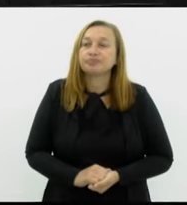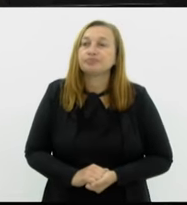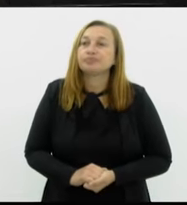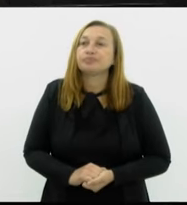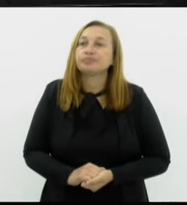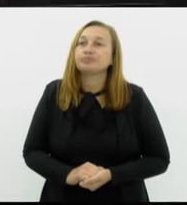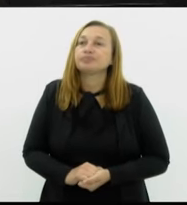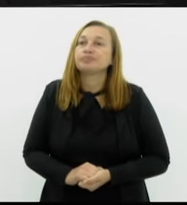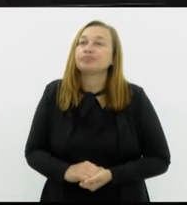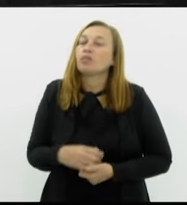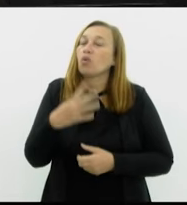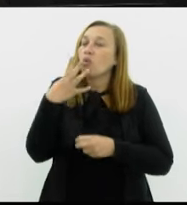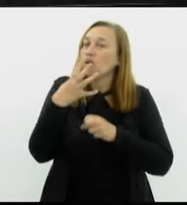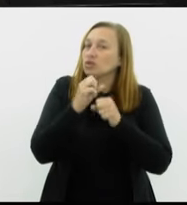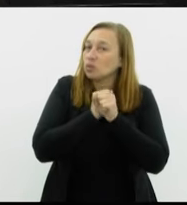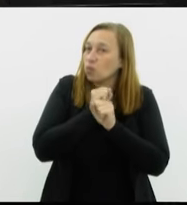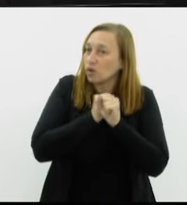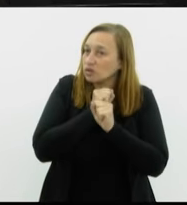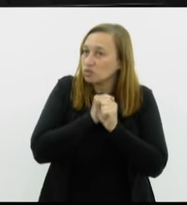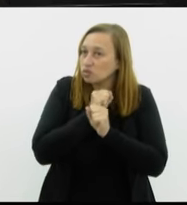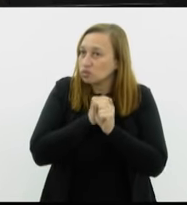durante 4 anos